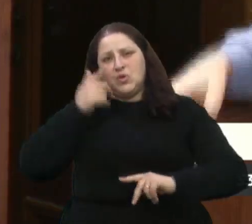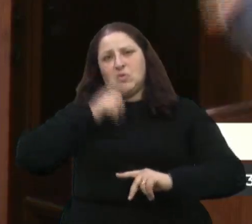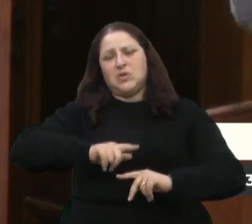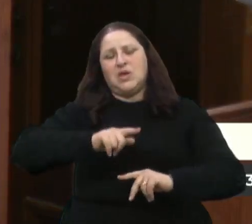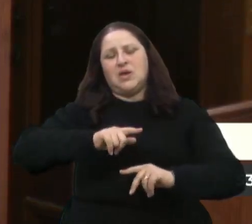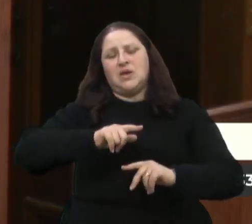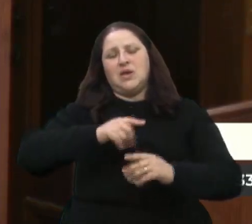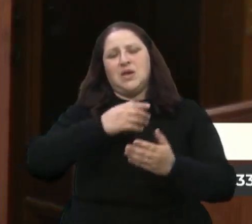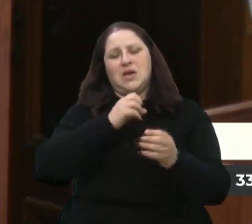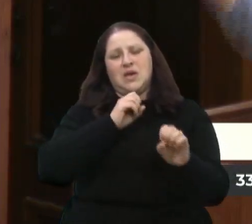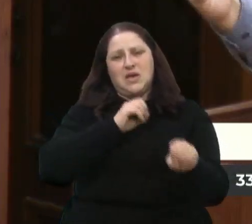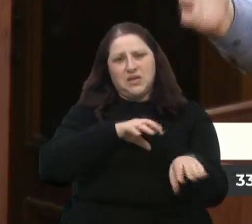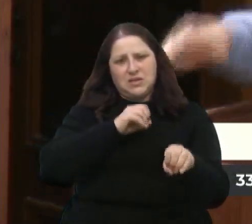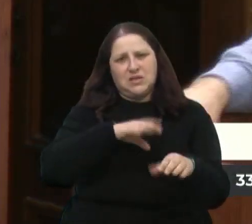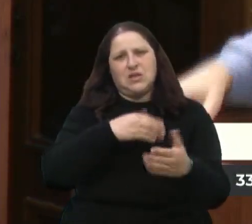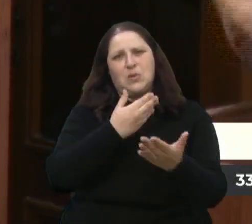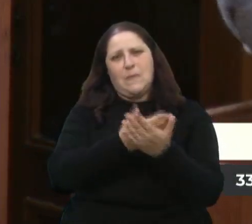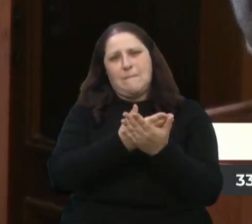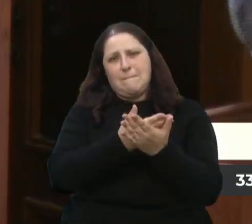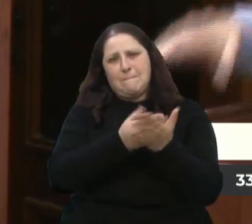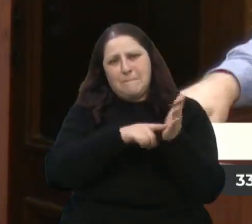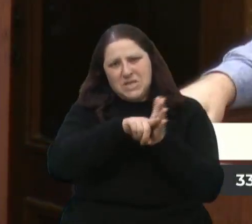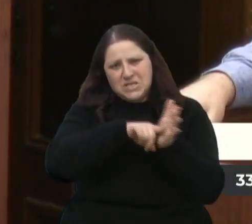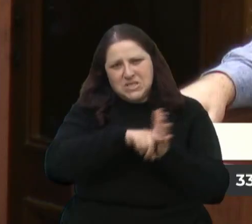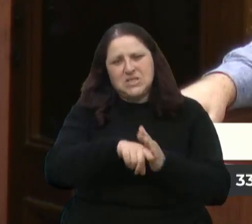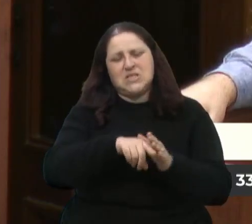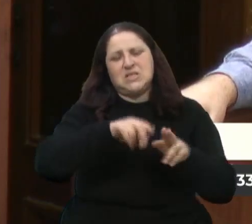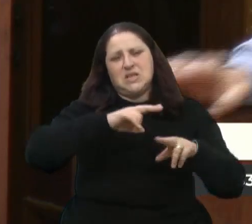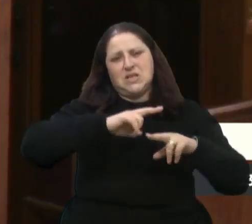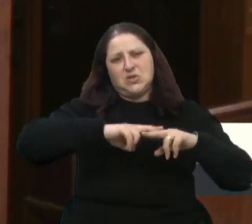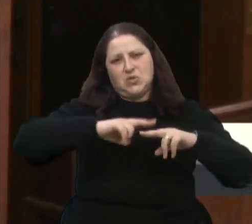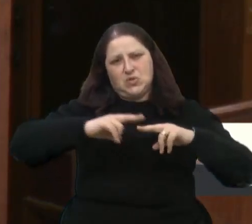e extensão numa instituição de qualidade e bancada pelo governo federal. Era isso, obrigado.